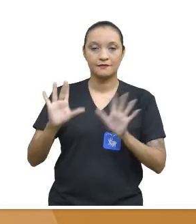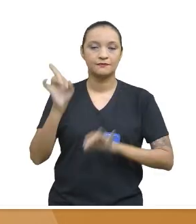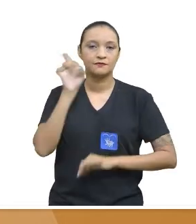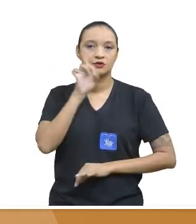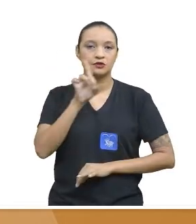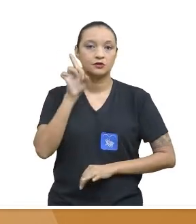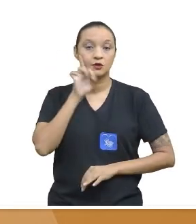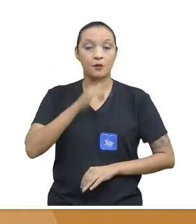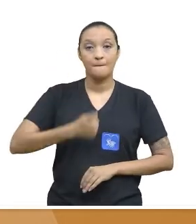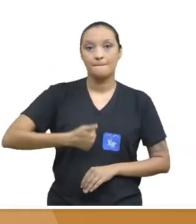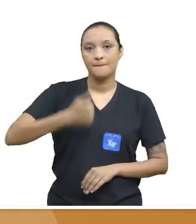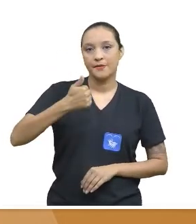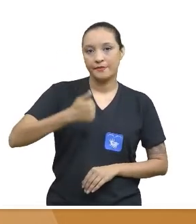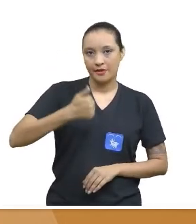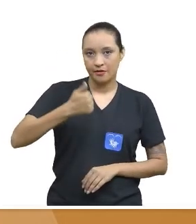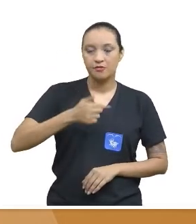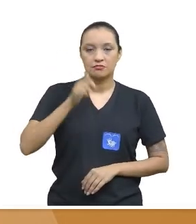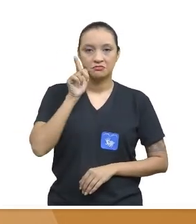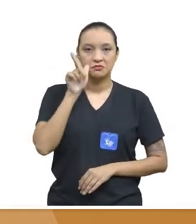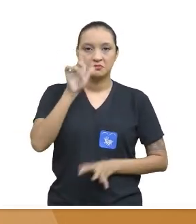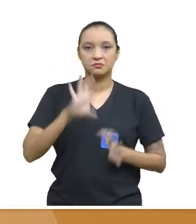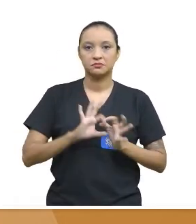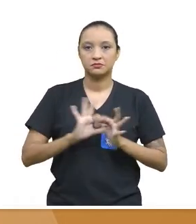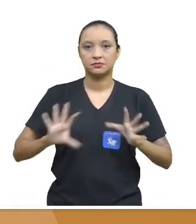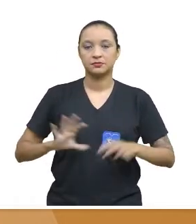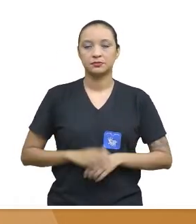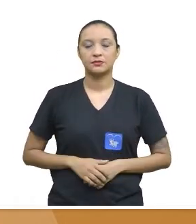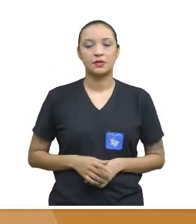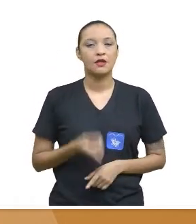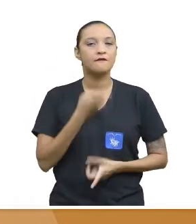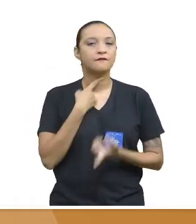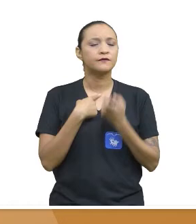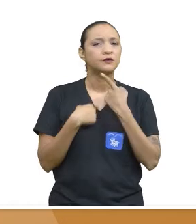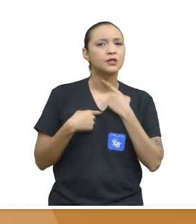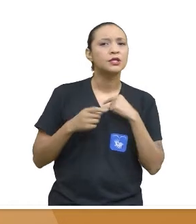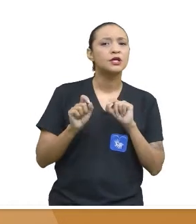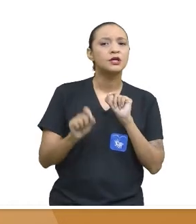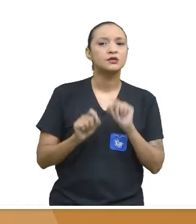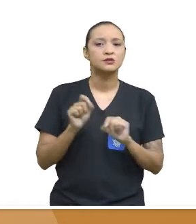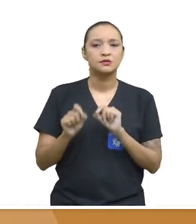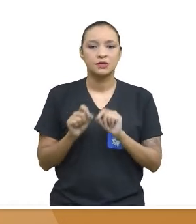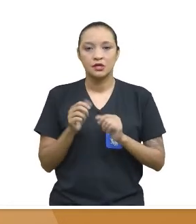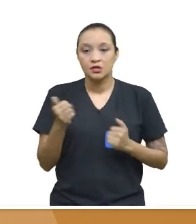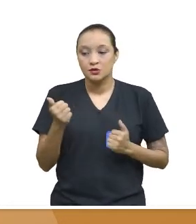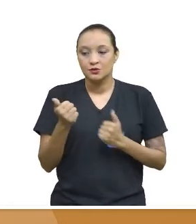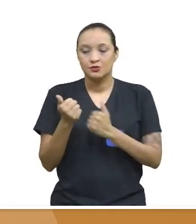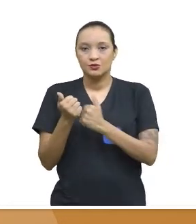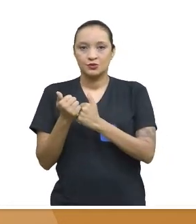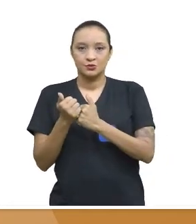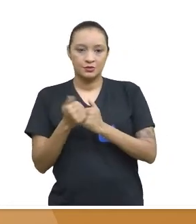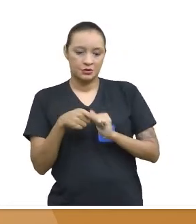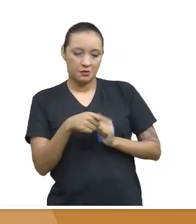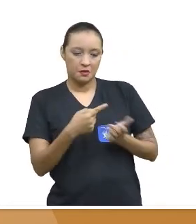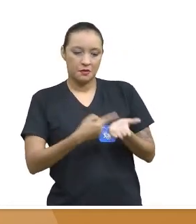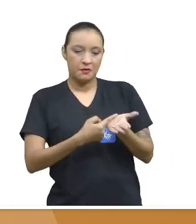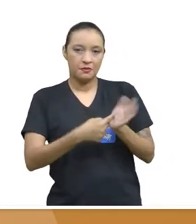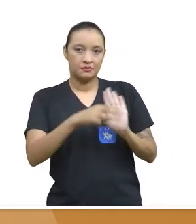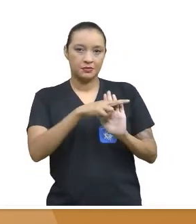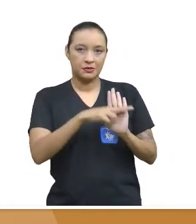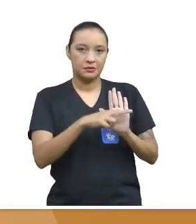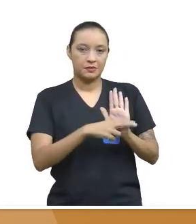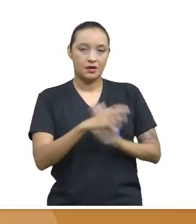Unidos, tá? Aqui, como eu falei para os senhores, o desejo de substituir o pacto colonial por